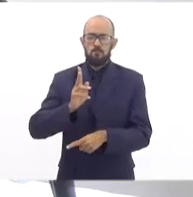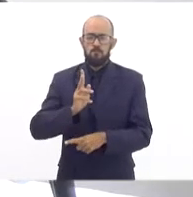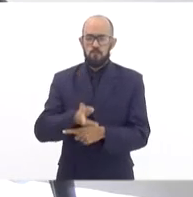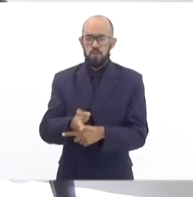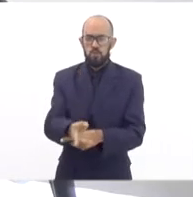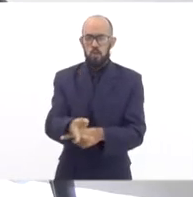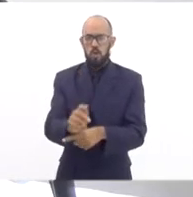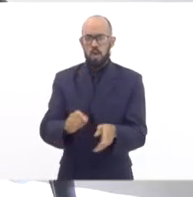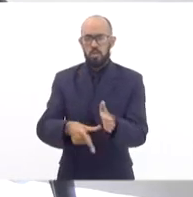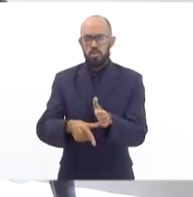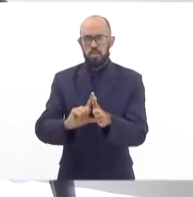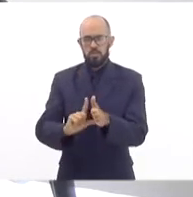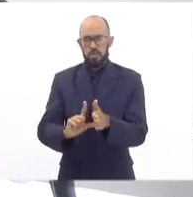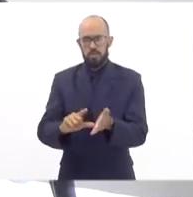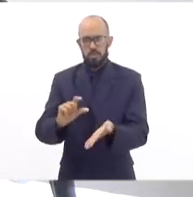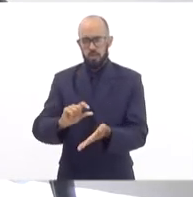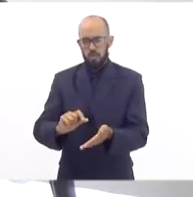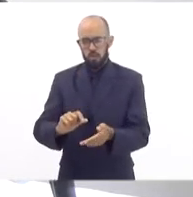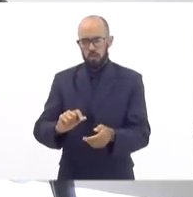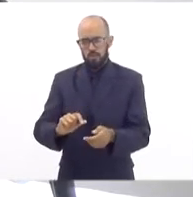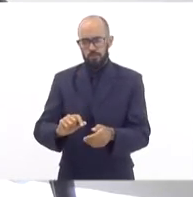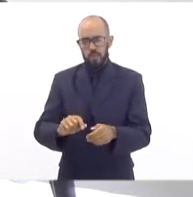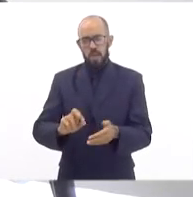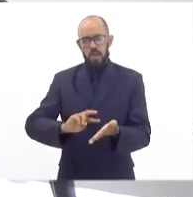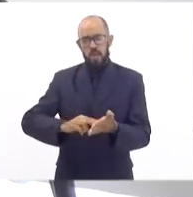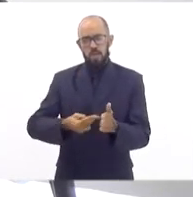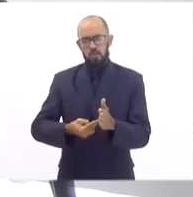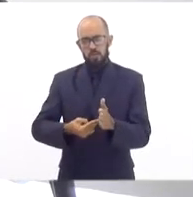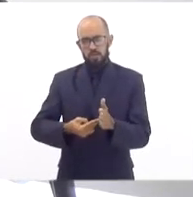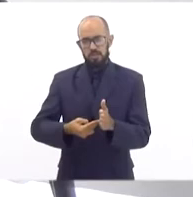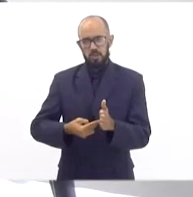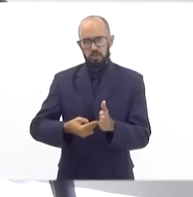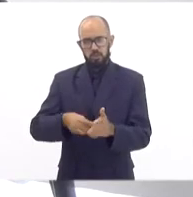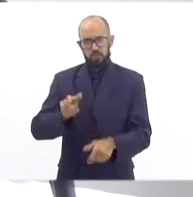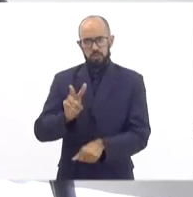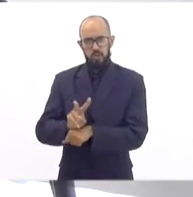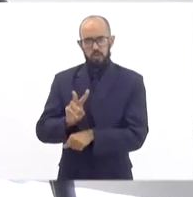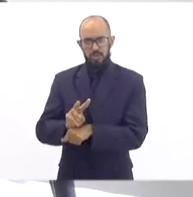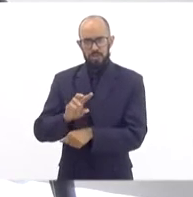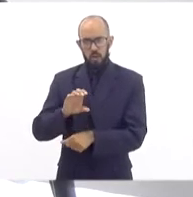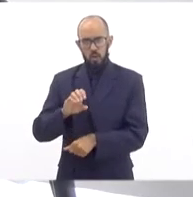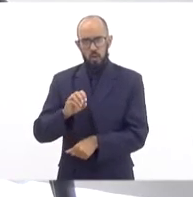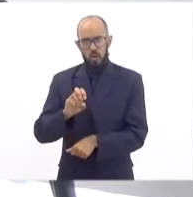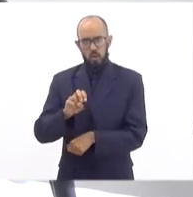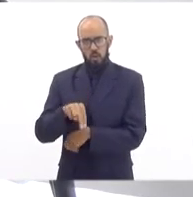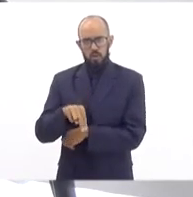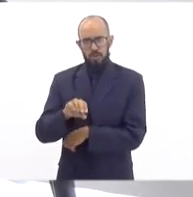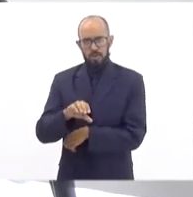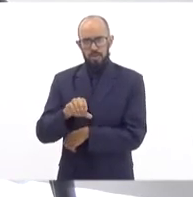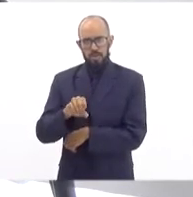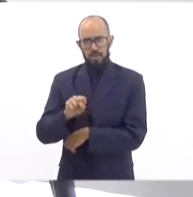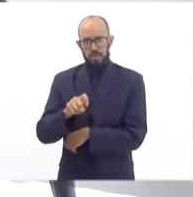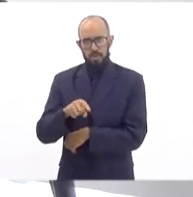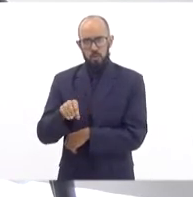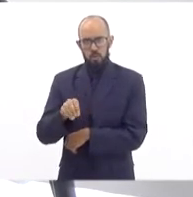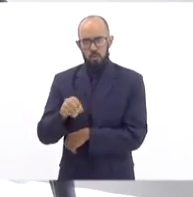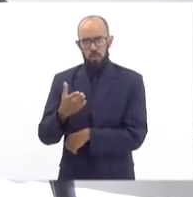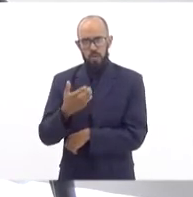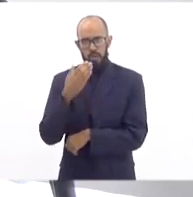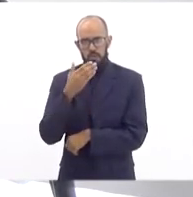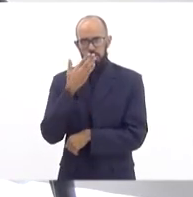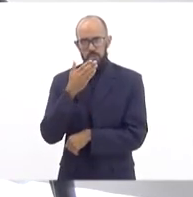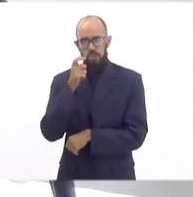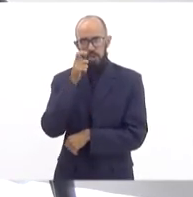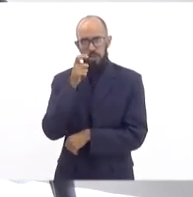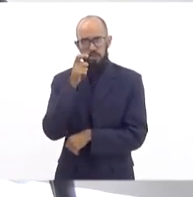da renovação da concessão. Uhum. Né? Eu quero chamar a atenção desse ponto, a todos e todas aqui, porque a concessão é